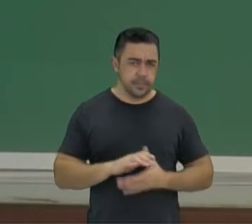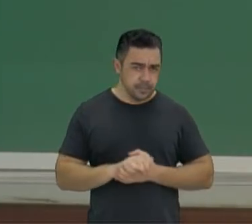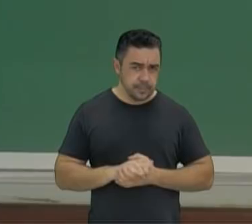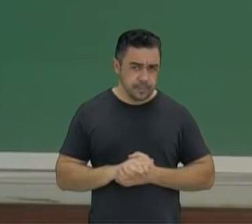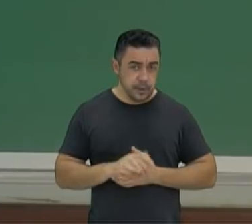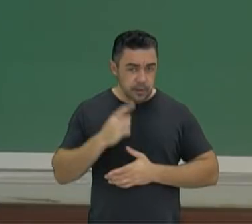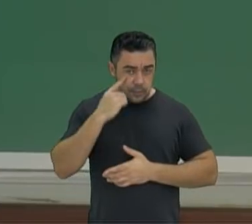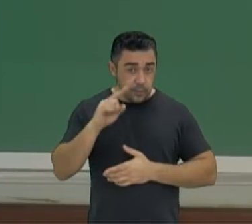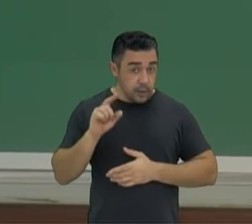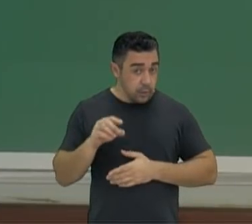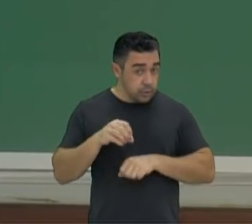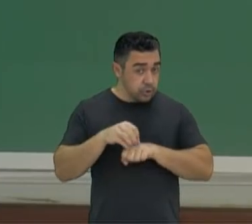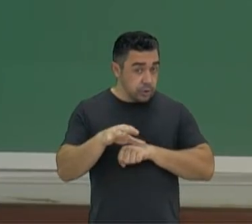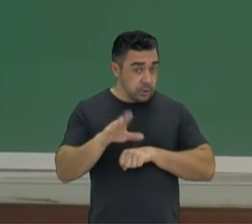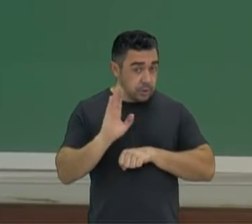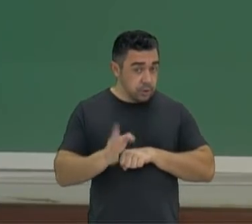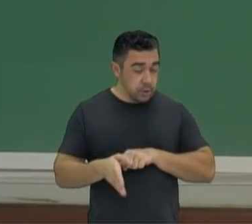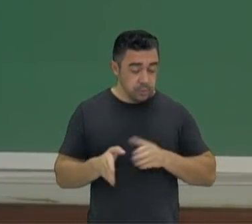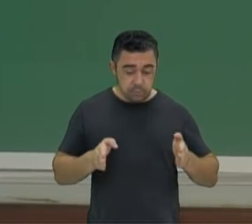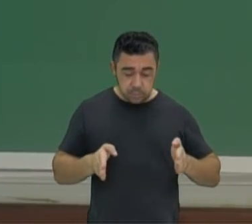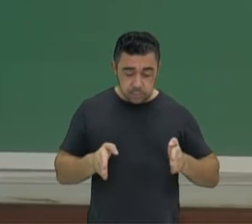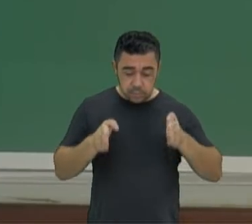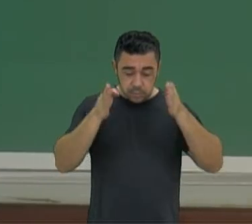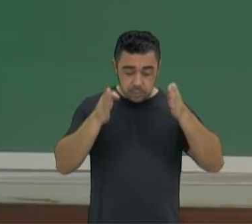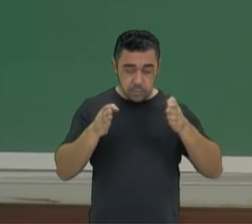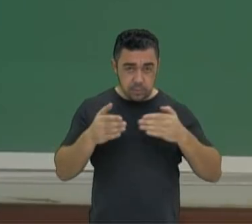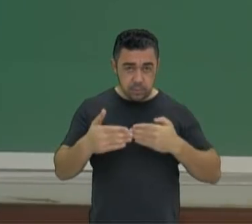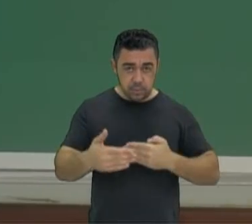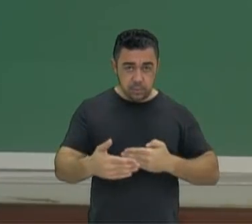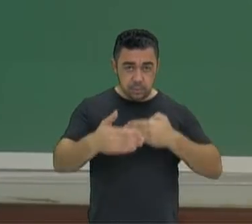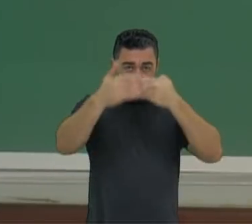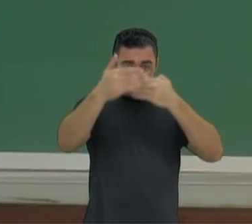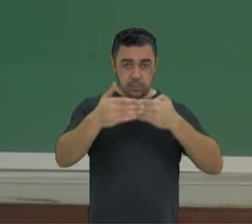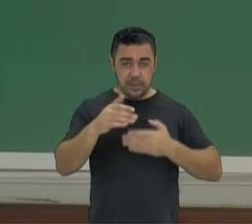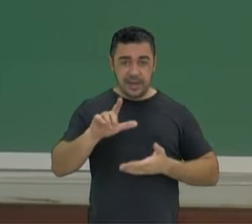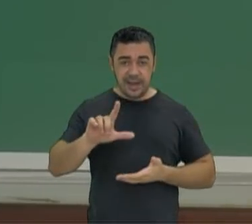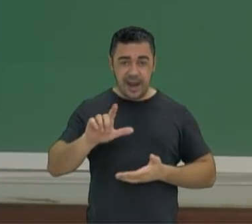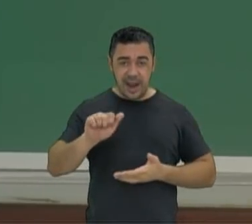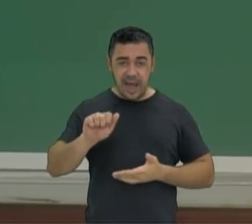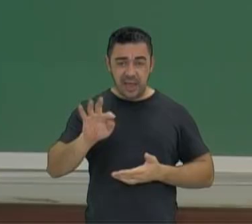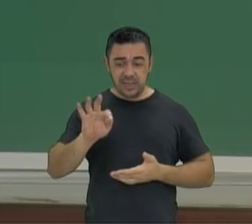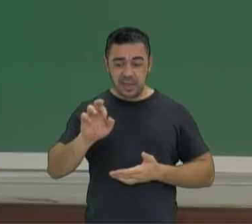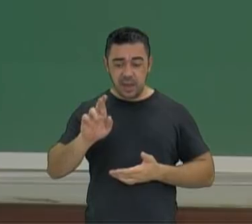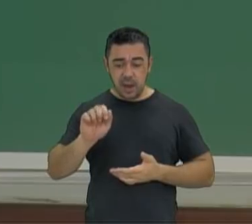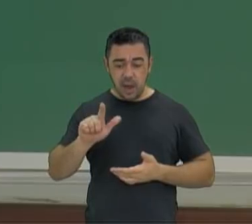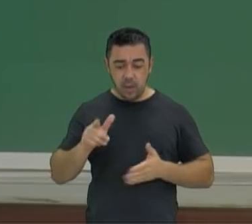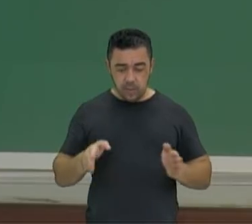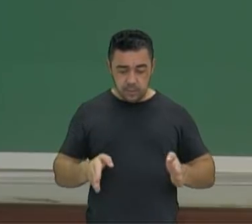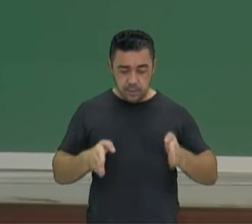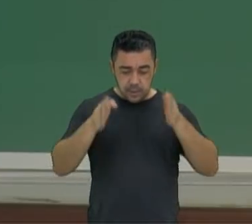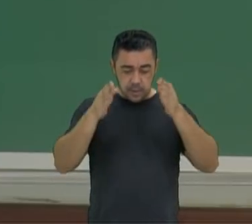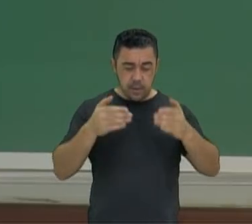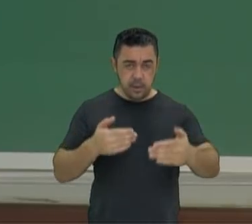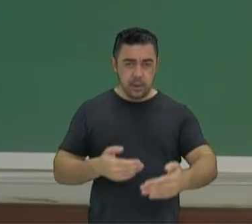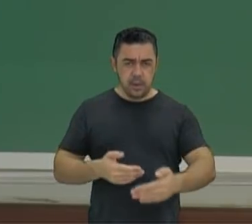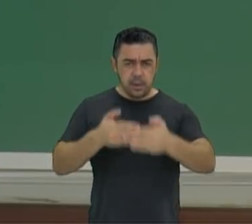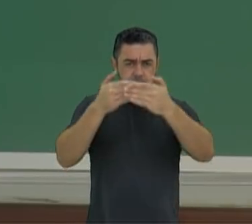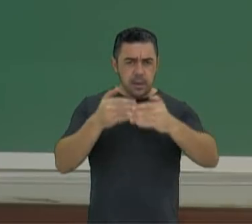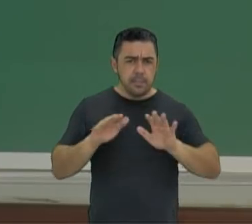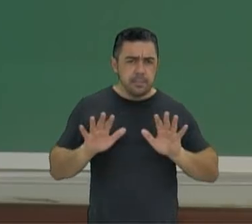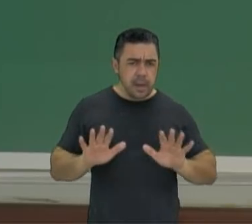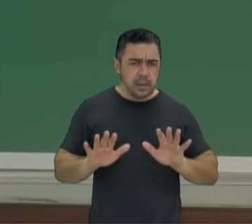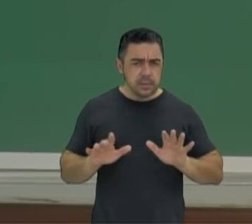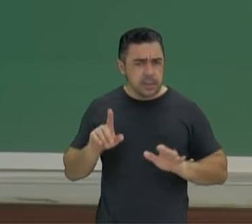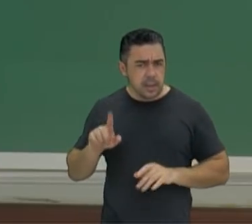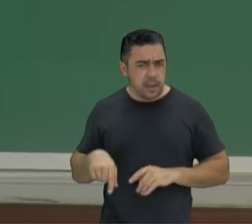gente já deu a dica. Faces laterais, por exemplo, são os que vão na lateral desse prisma. Mas a base não pode